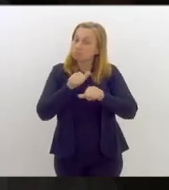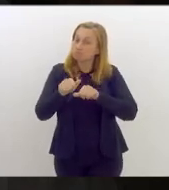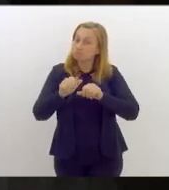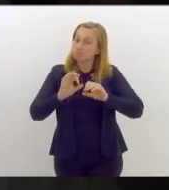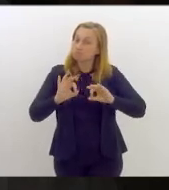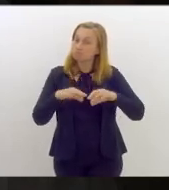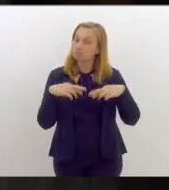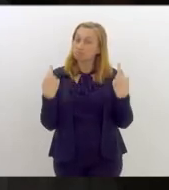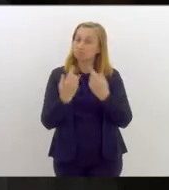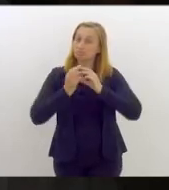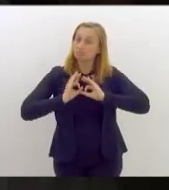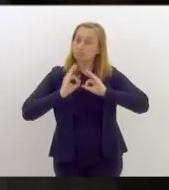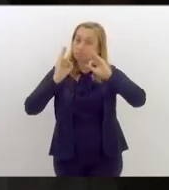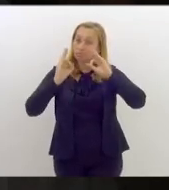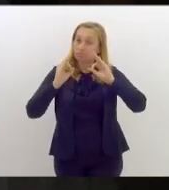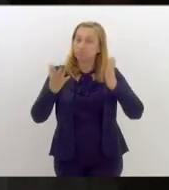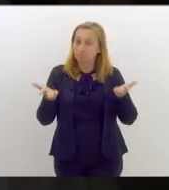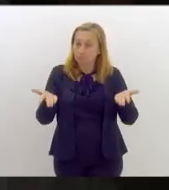extraordinária.